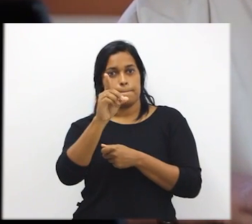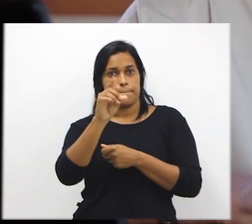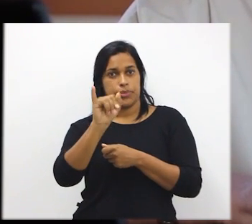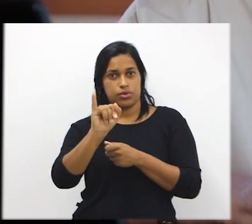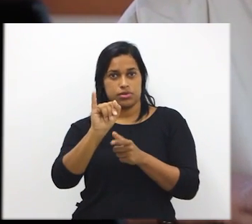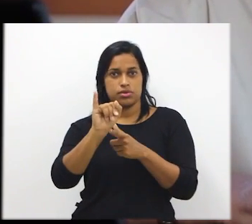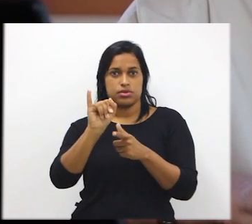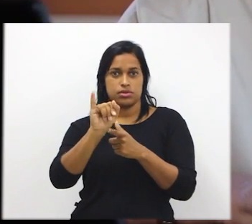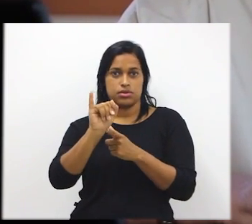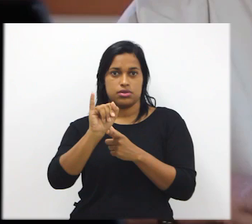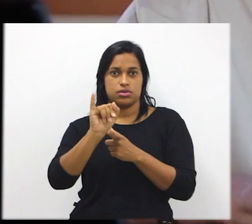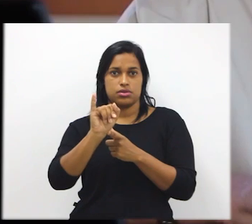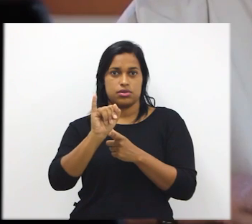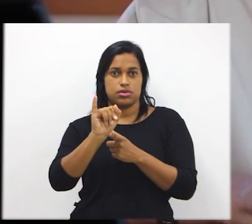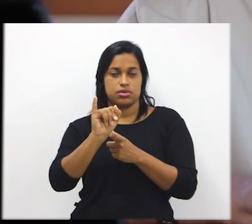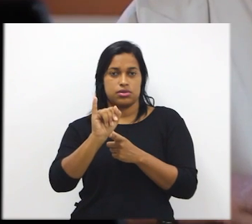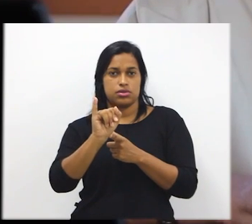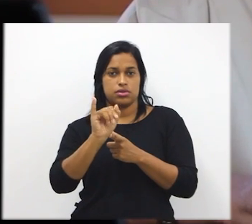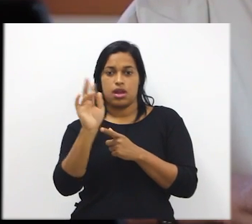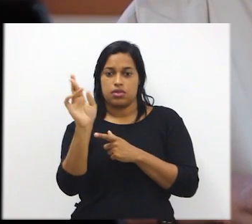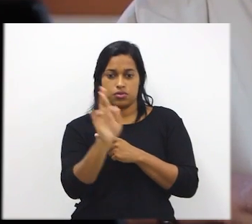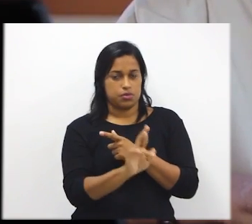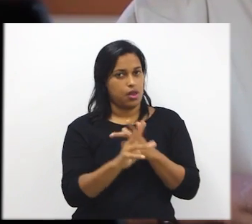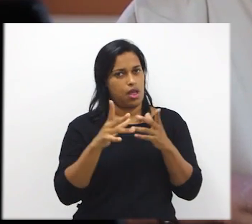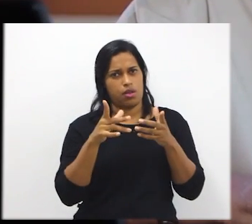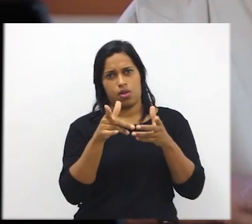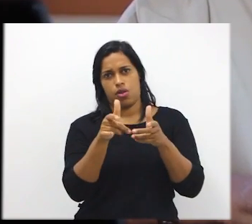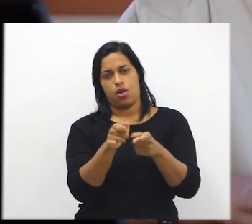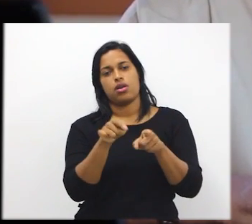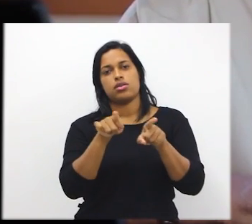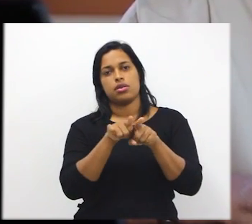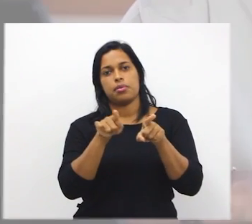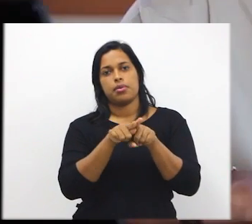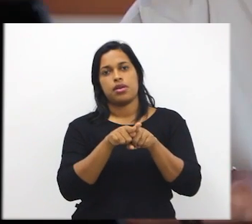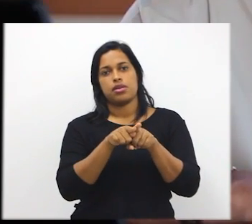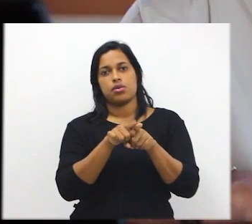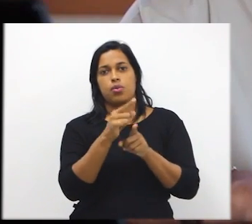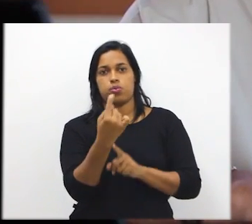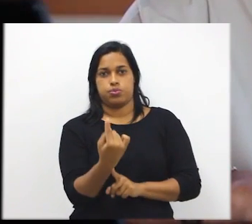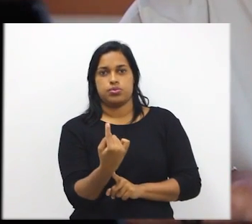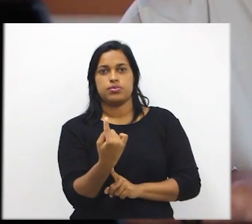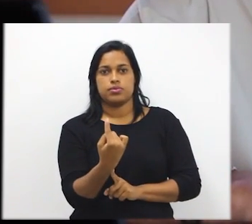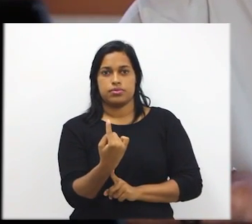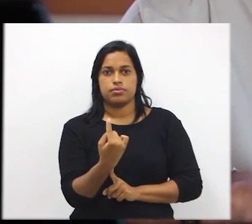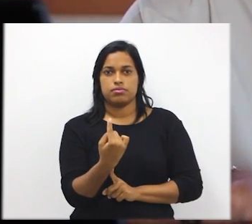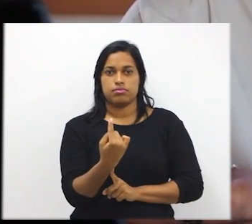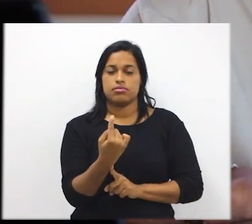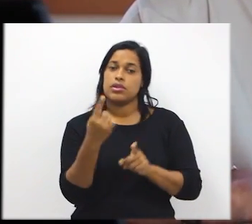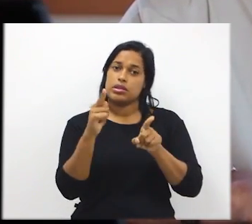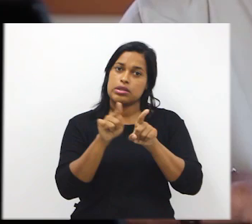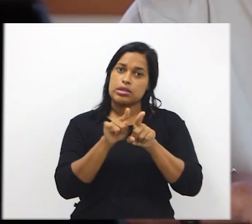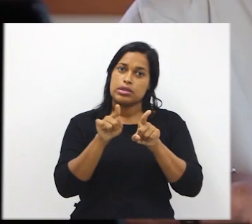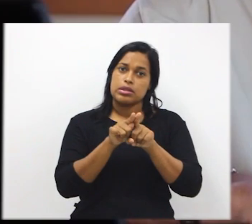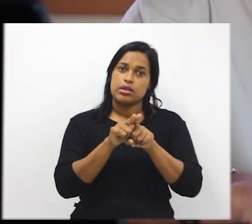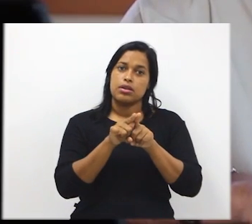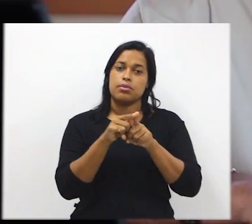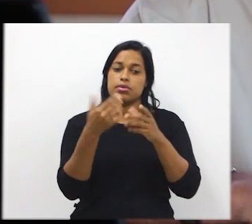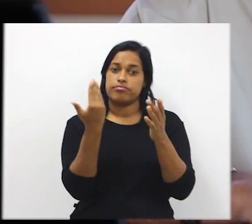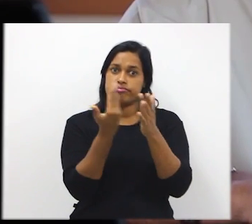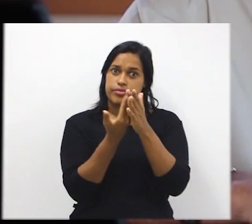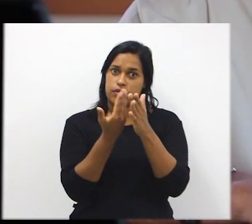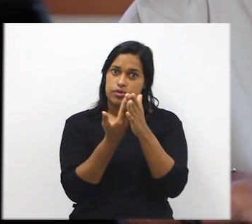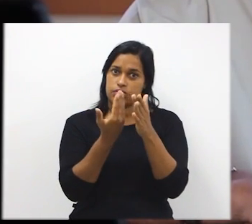vai dar o resto inteiro, que no caso é 1. Além dos operadores que nós